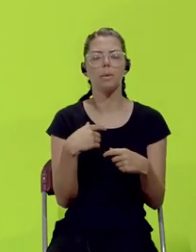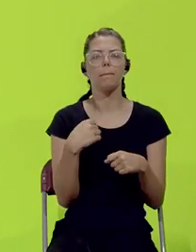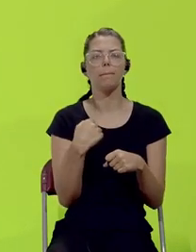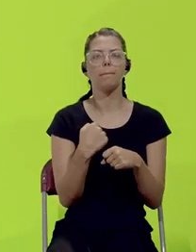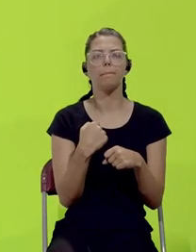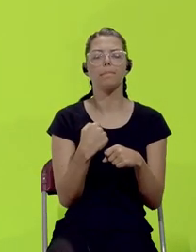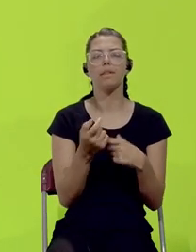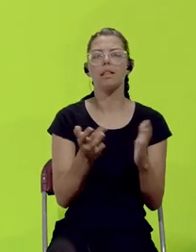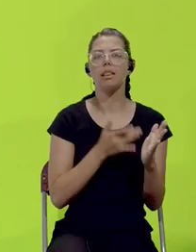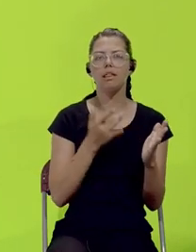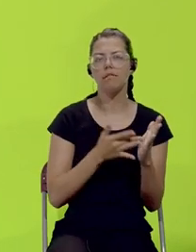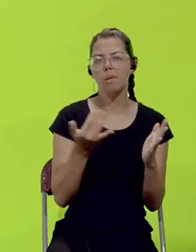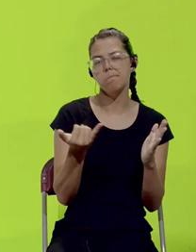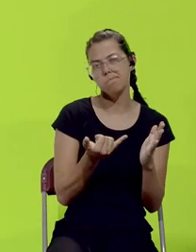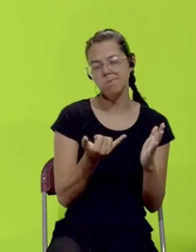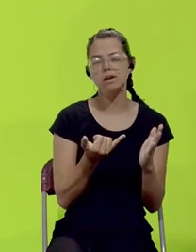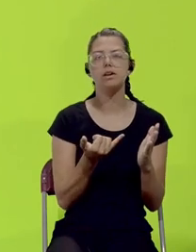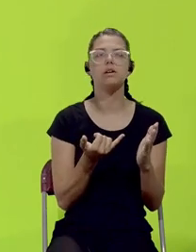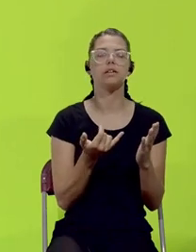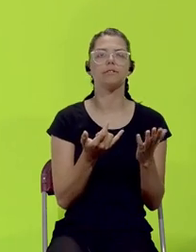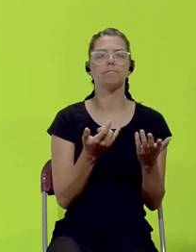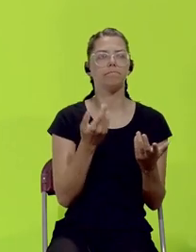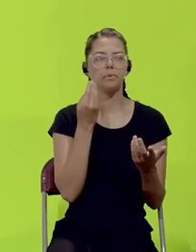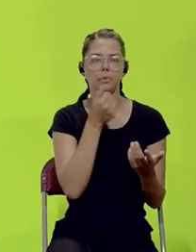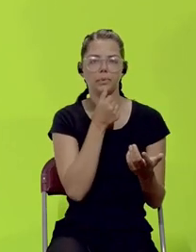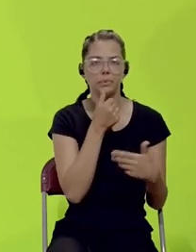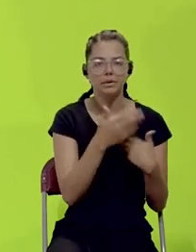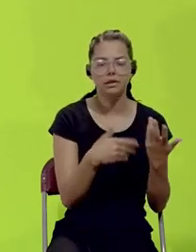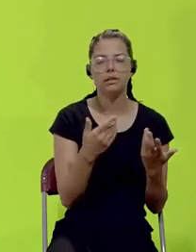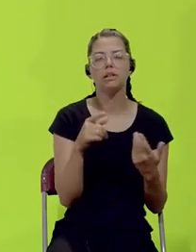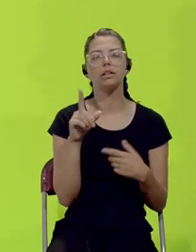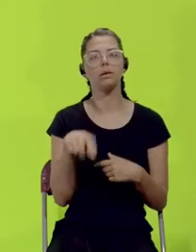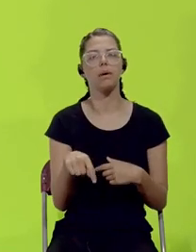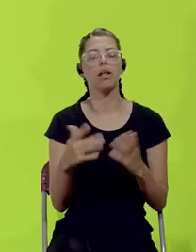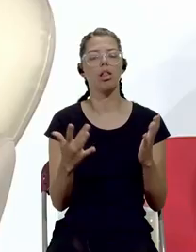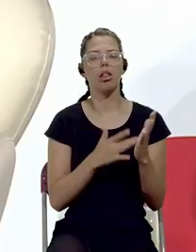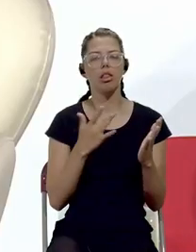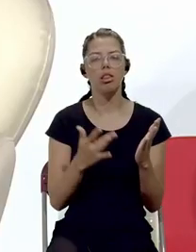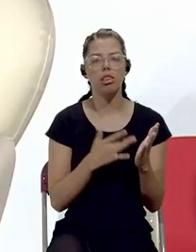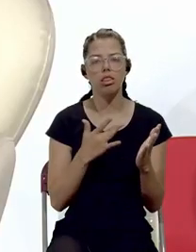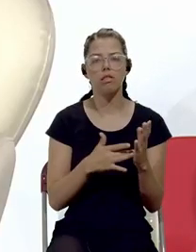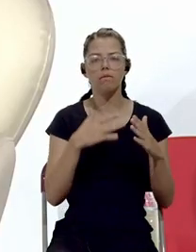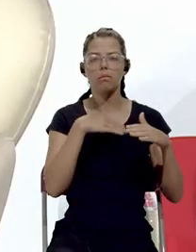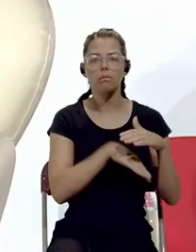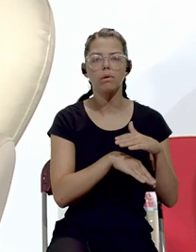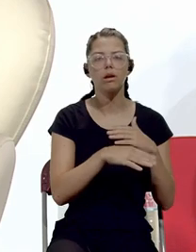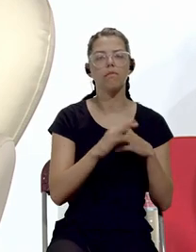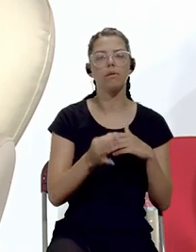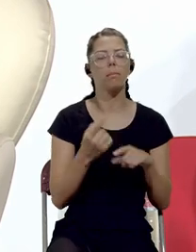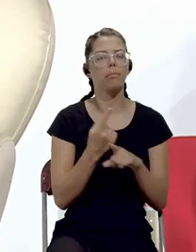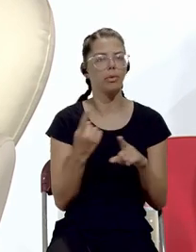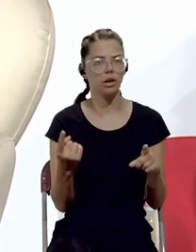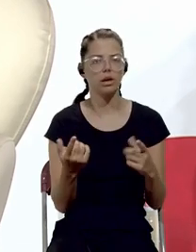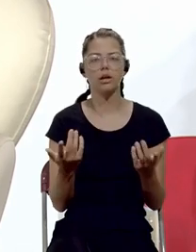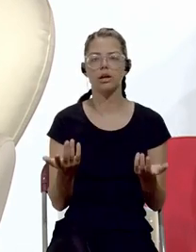livro usado? E outra dimensão da pergunta é: porque é que vale a pena preservar o objeto livro e que ligação